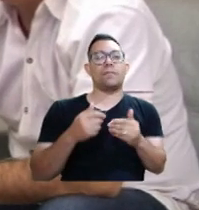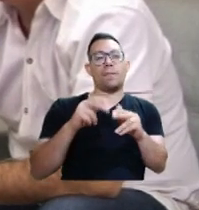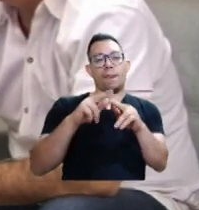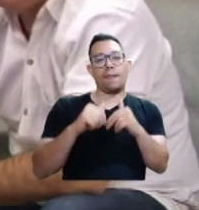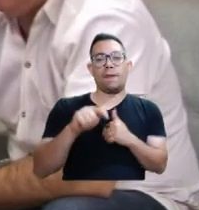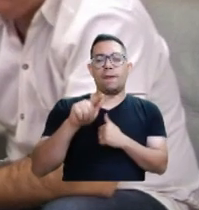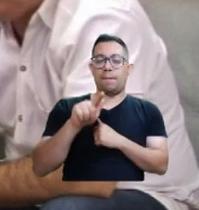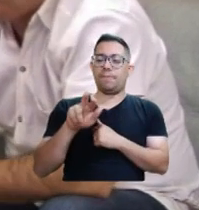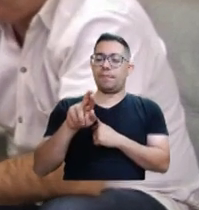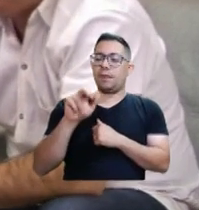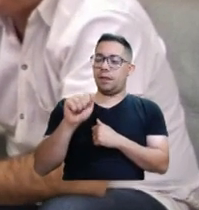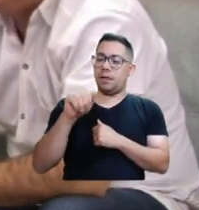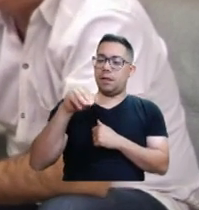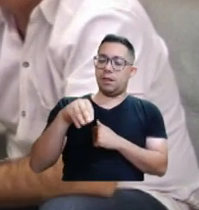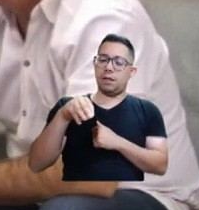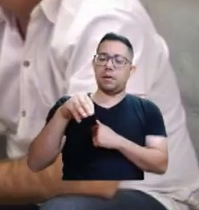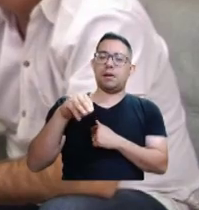a gente,